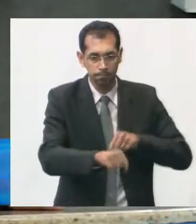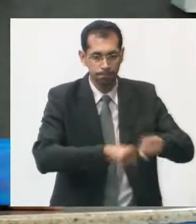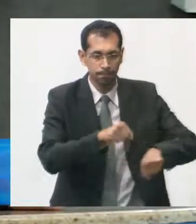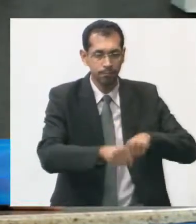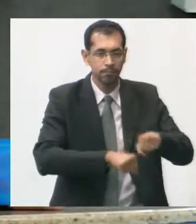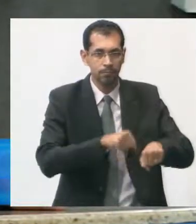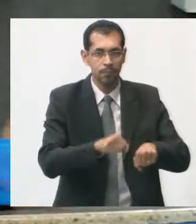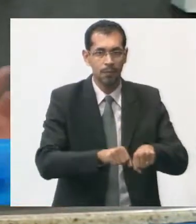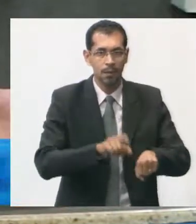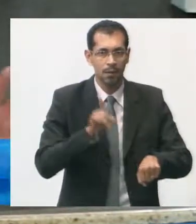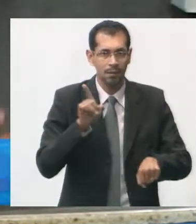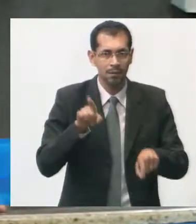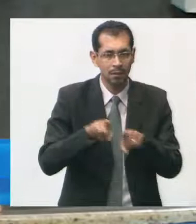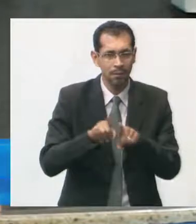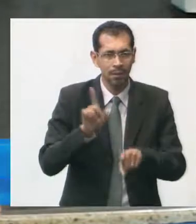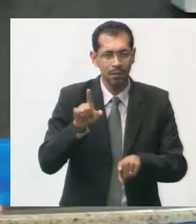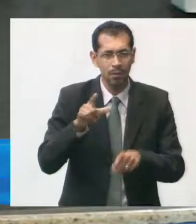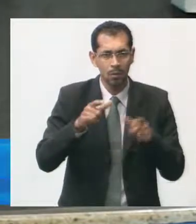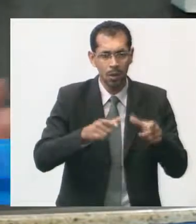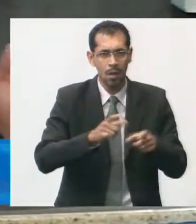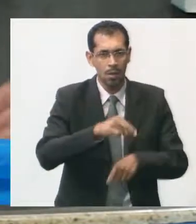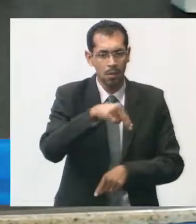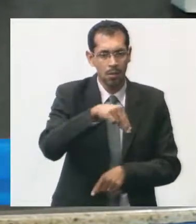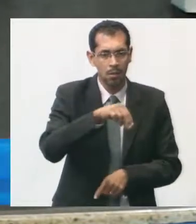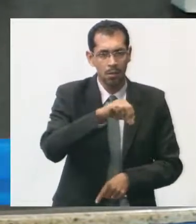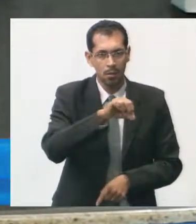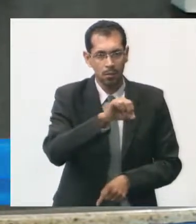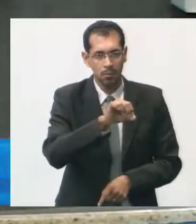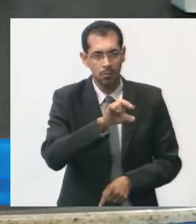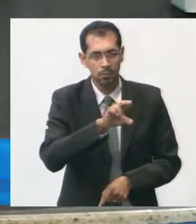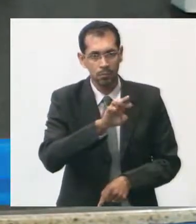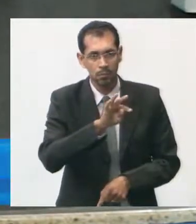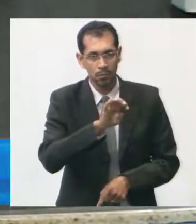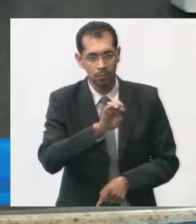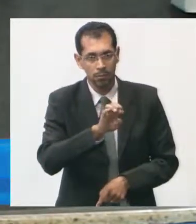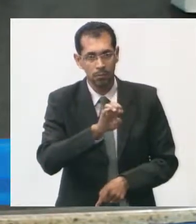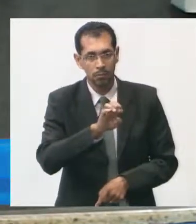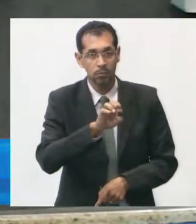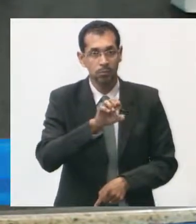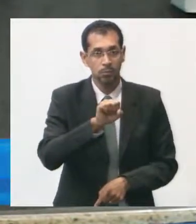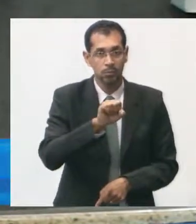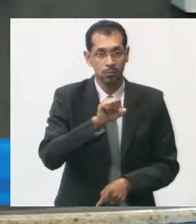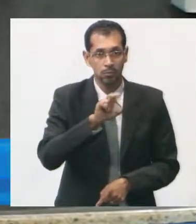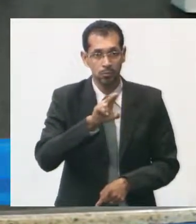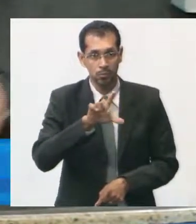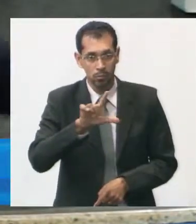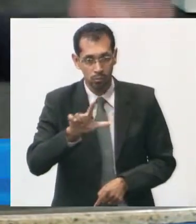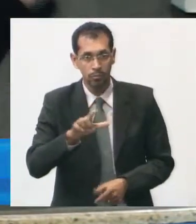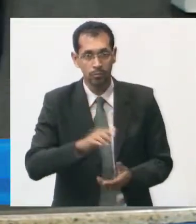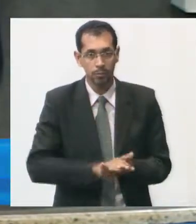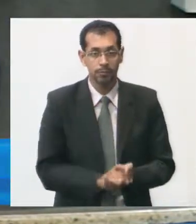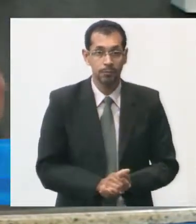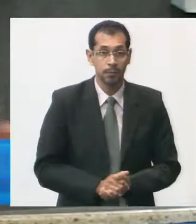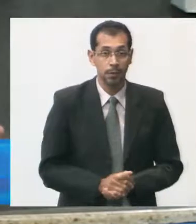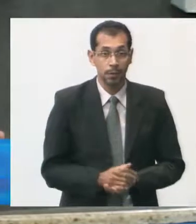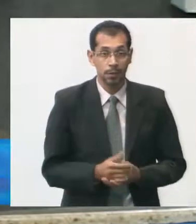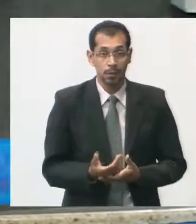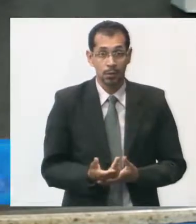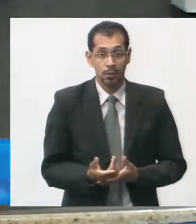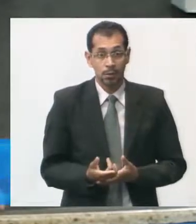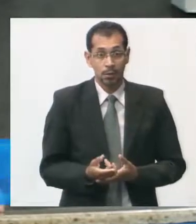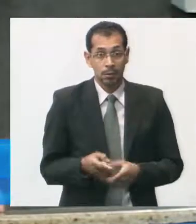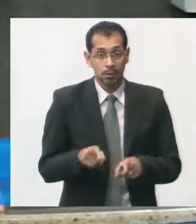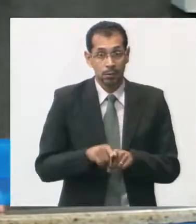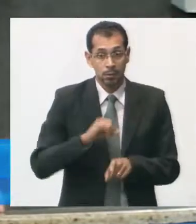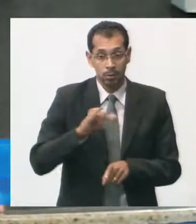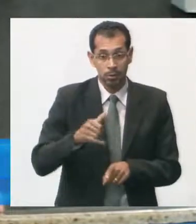Norte-Sul, chegando ali nas proximidades de Camburi até as proximidades do shopping Norte-Sul, mas aquele trecho em direção à Serra não